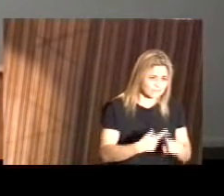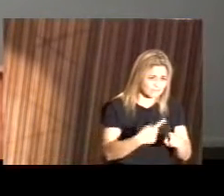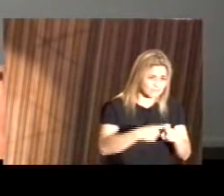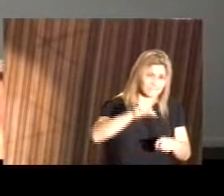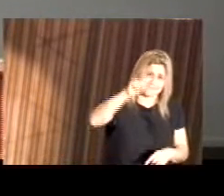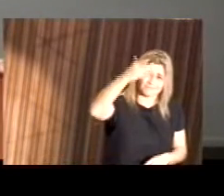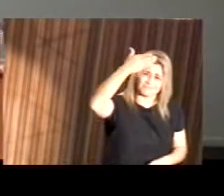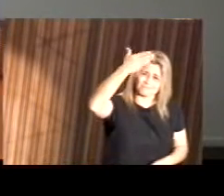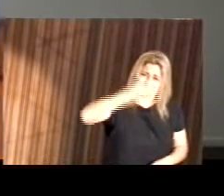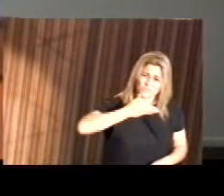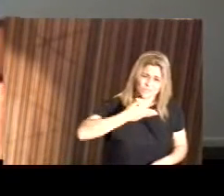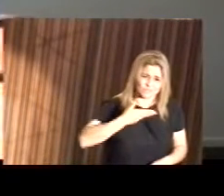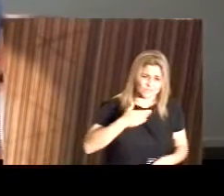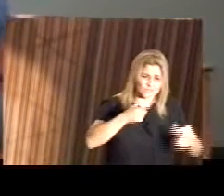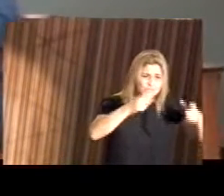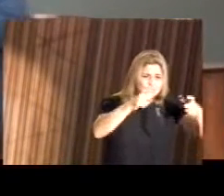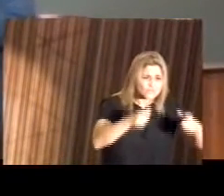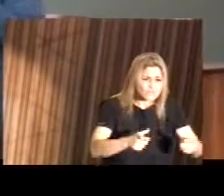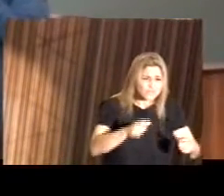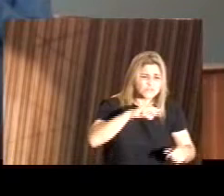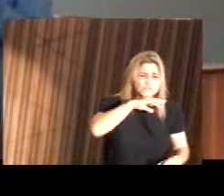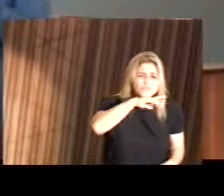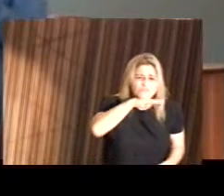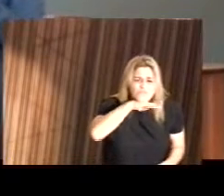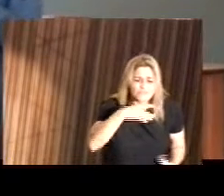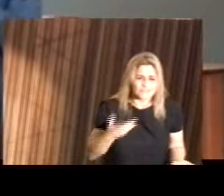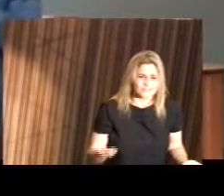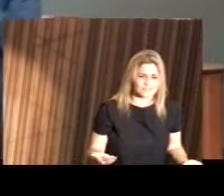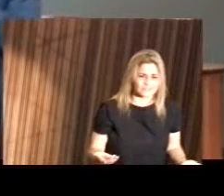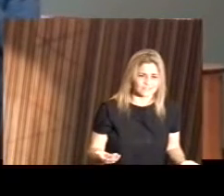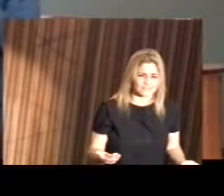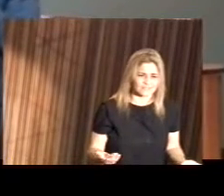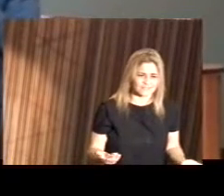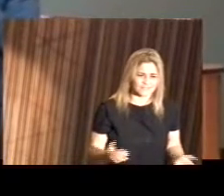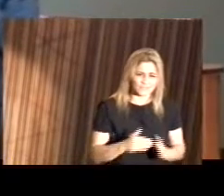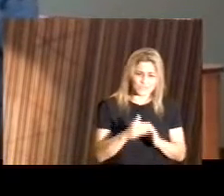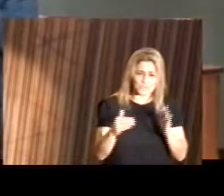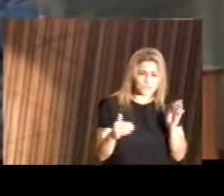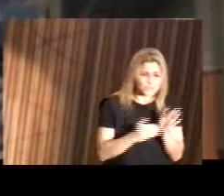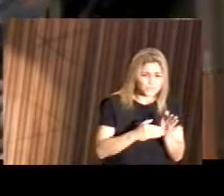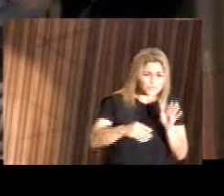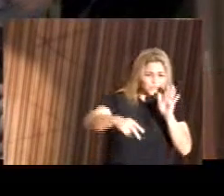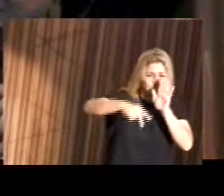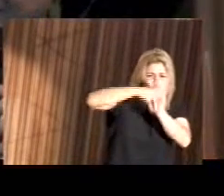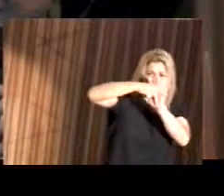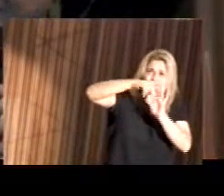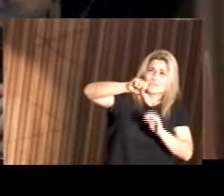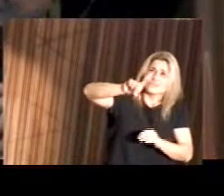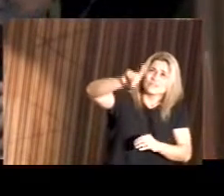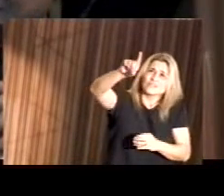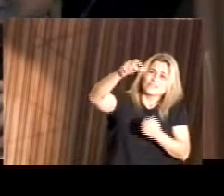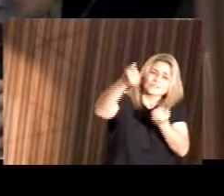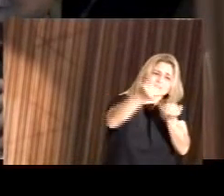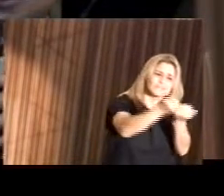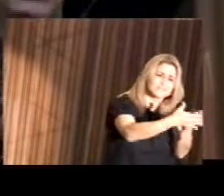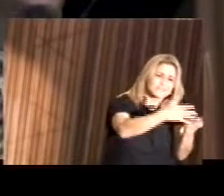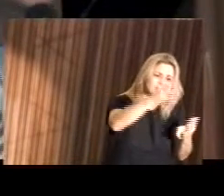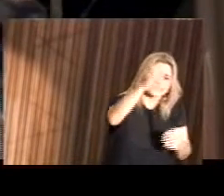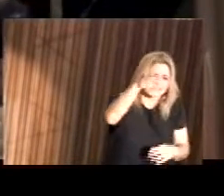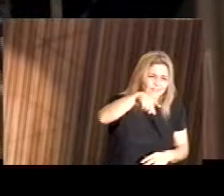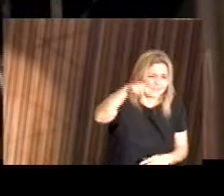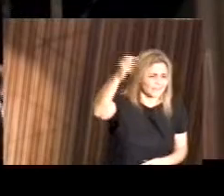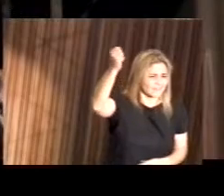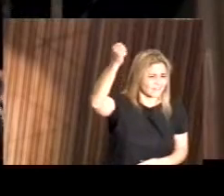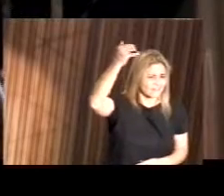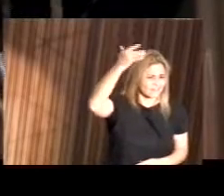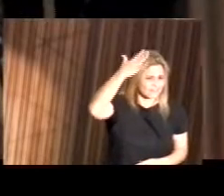dizendo assim, olha, tudo que você tem é graça de Deus sobre a tua vida. Mas quando eu